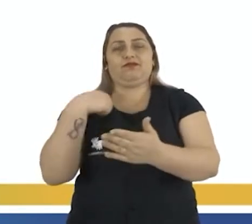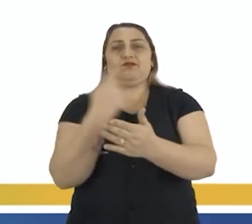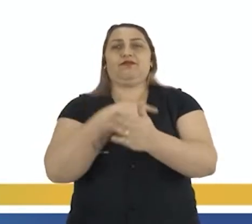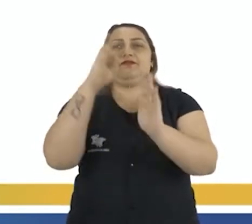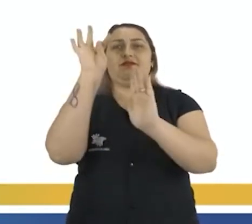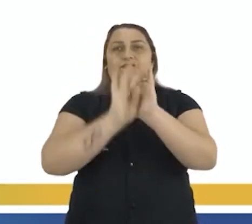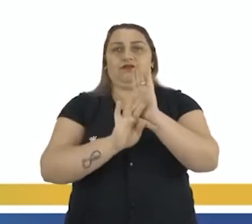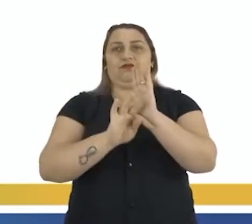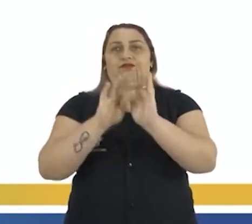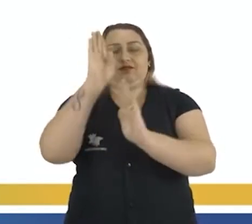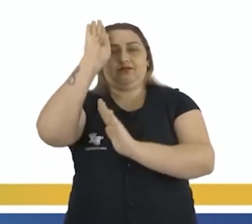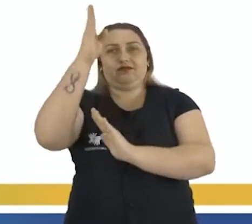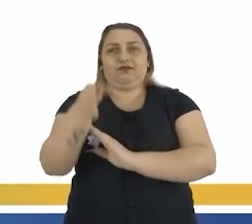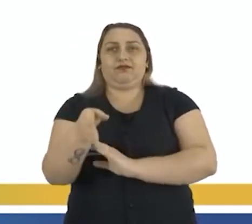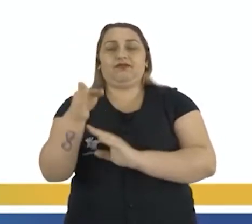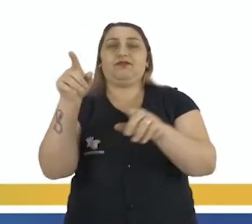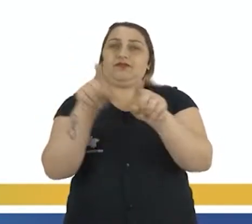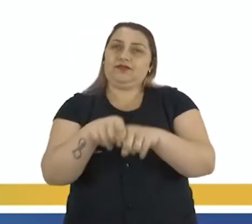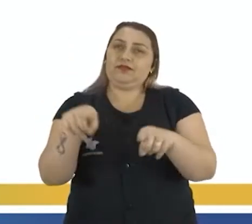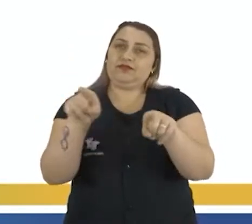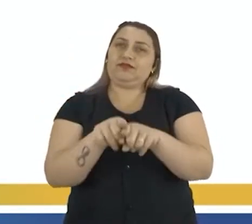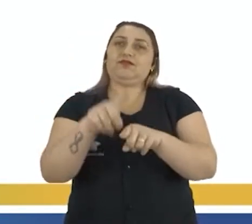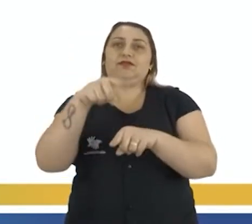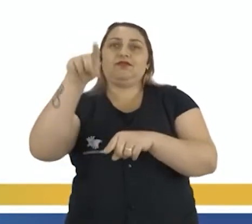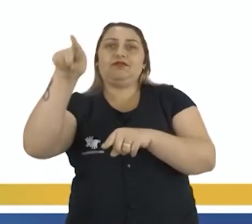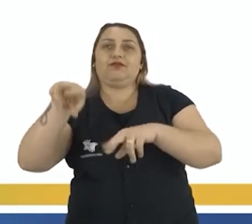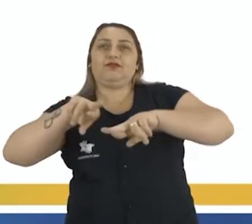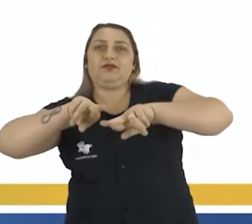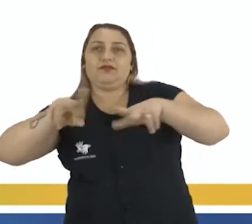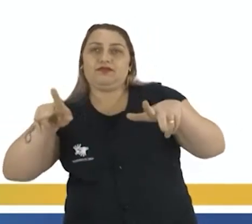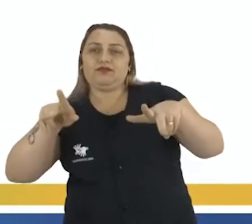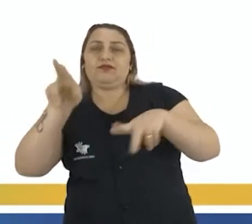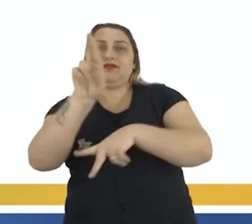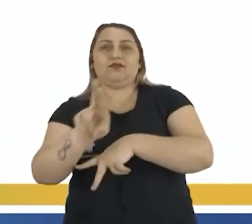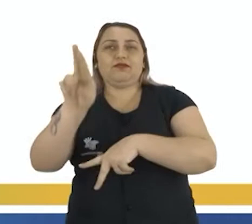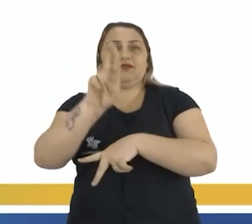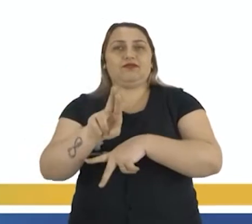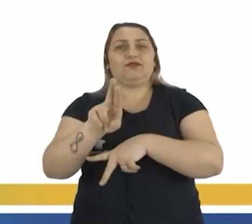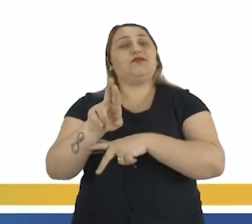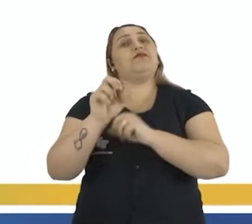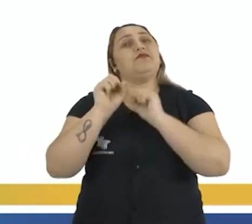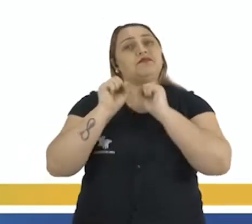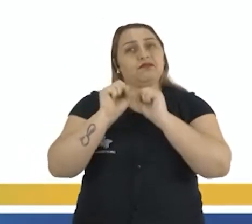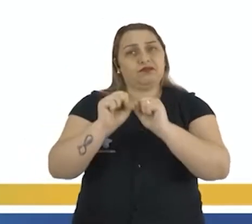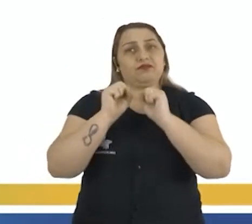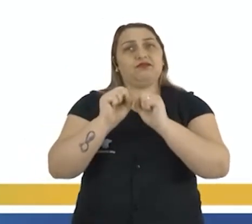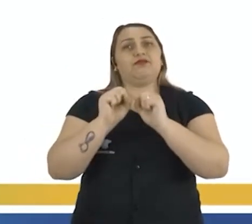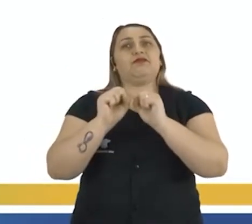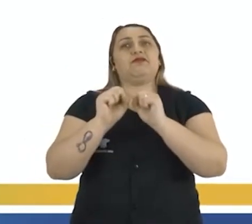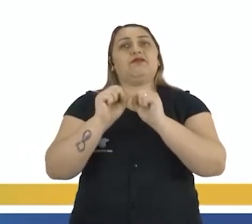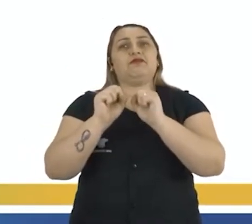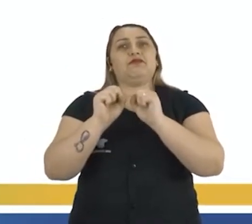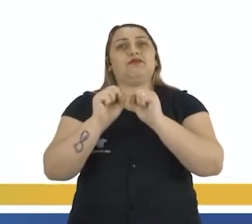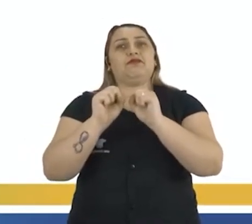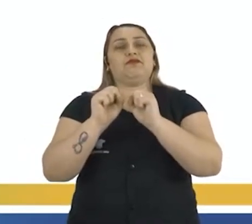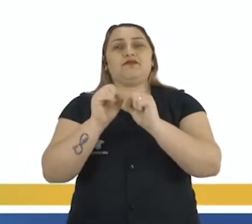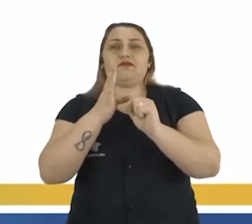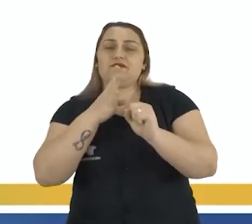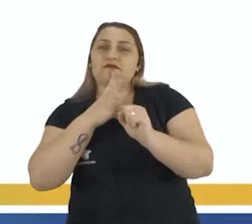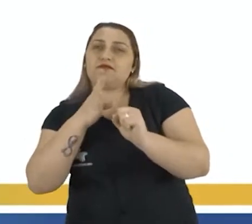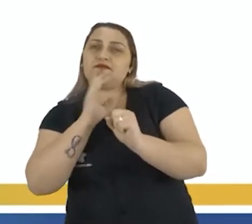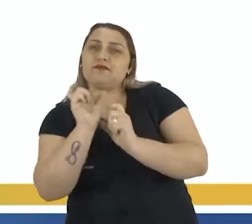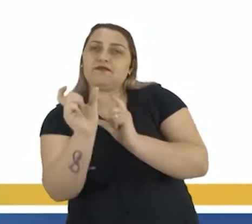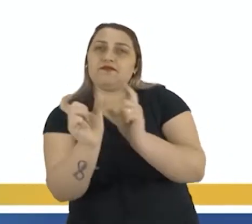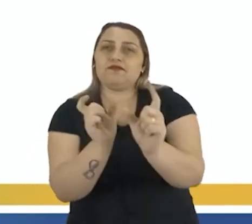texto, principalmente. Também, o acento diferencial é utilizado para permitir a identificação mais fácil